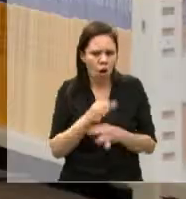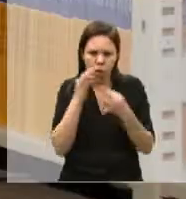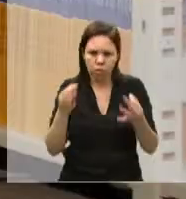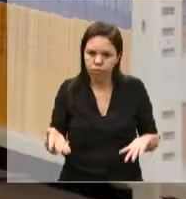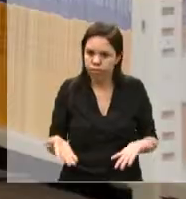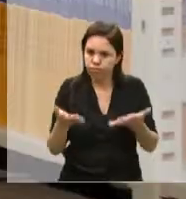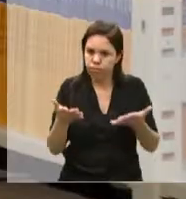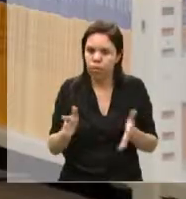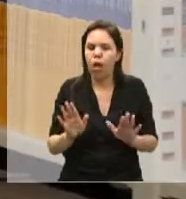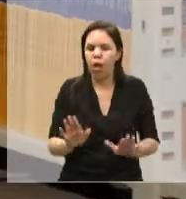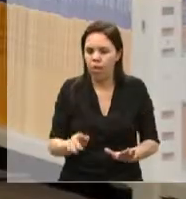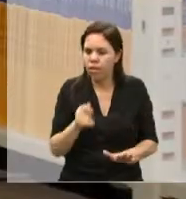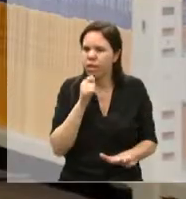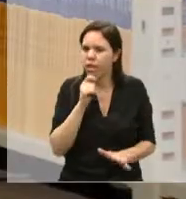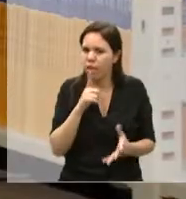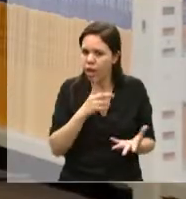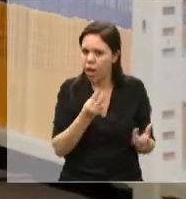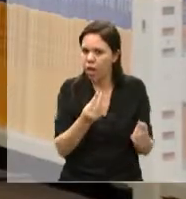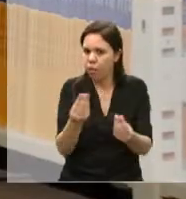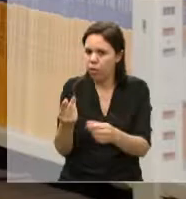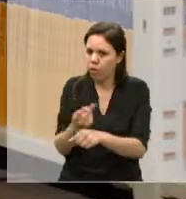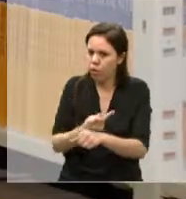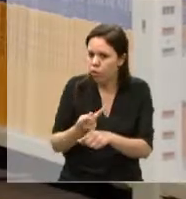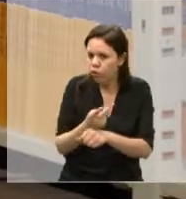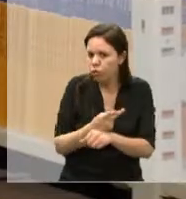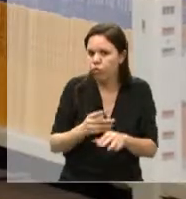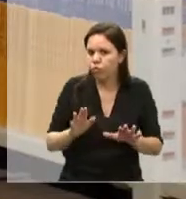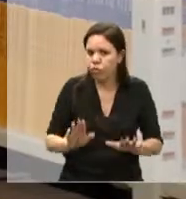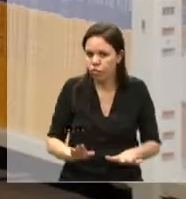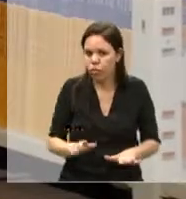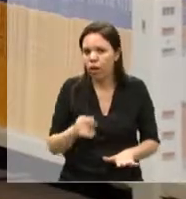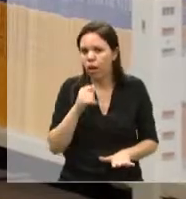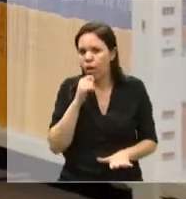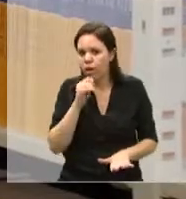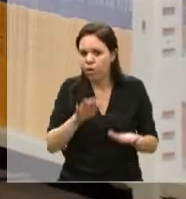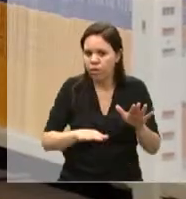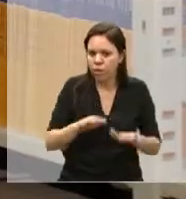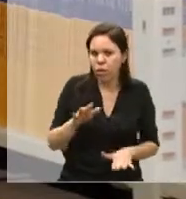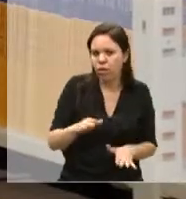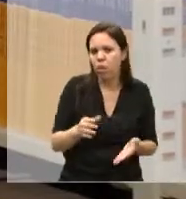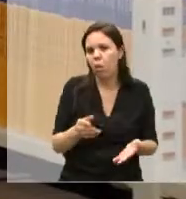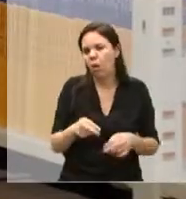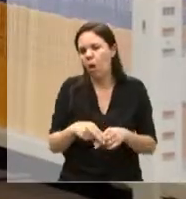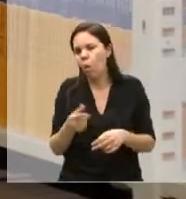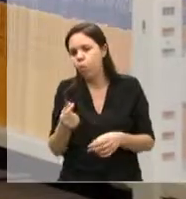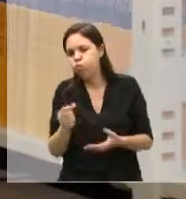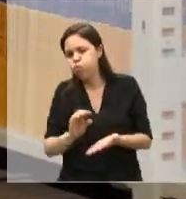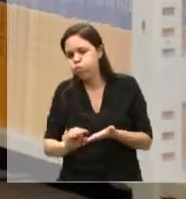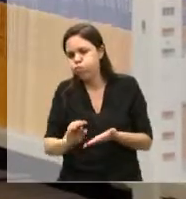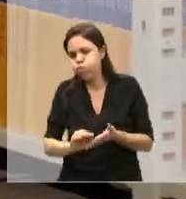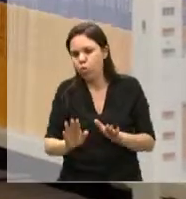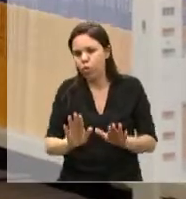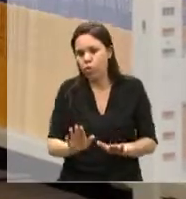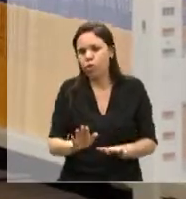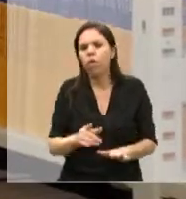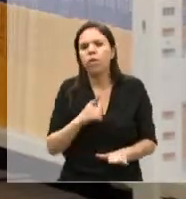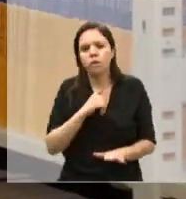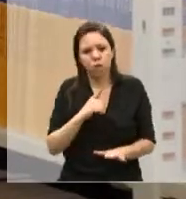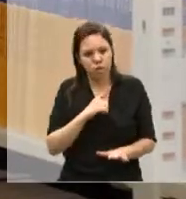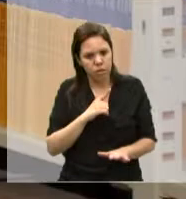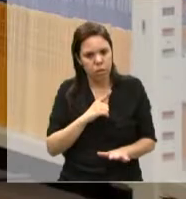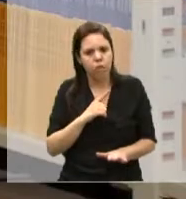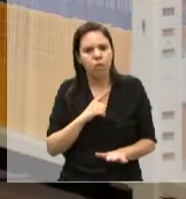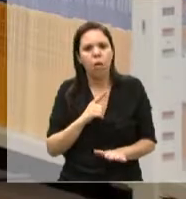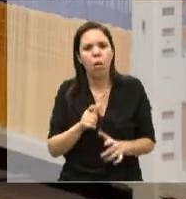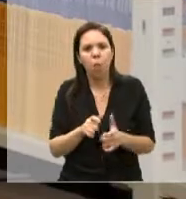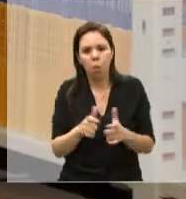A gente ainda tem muita procura, apesar das restrições financeiras e as restrições orçamentárias, a gente tem